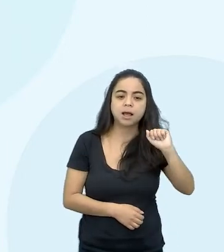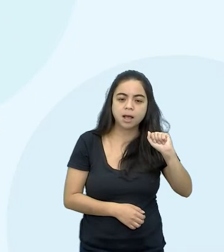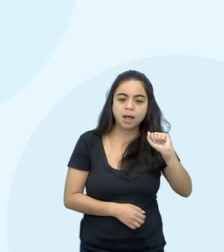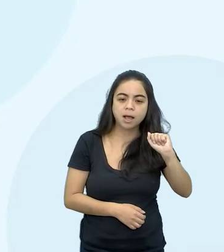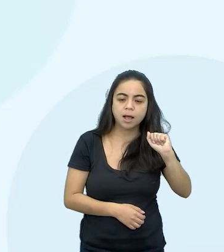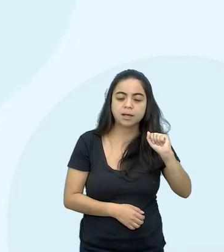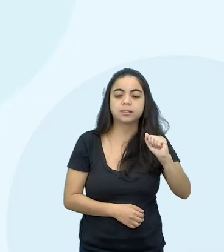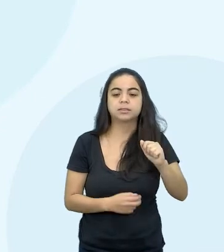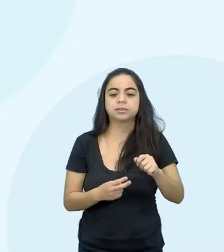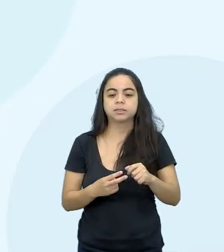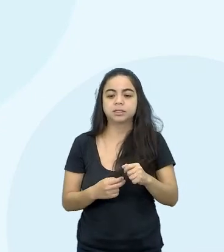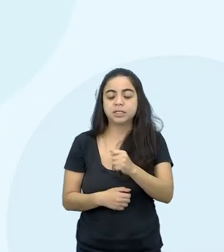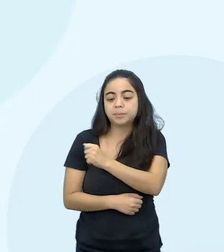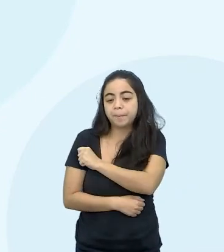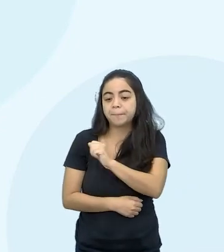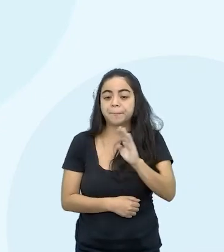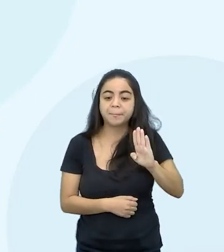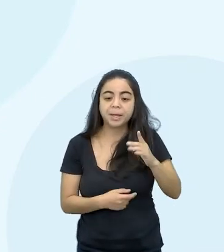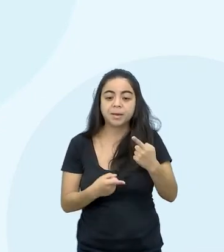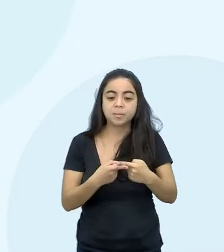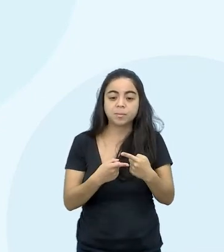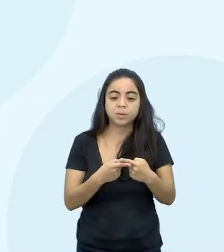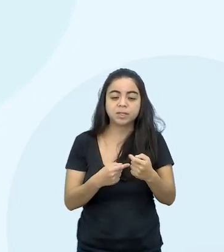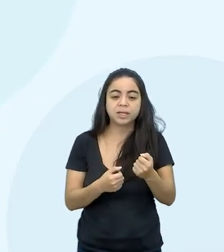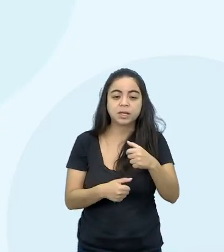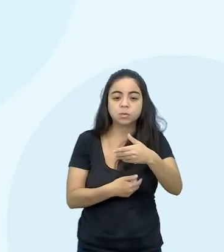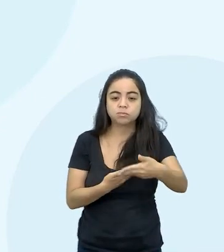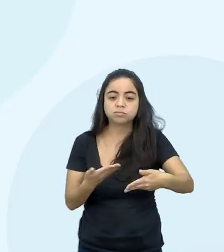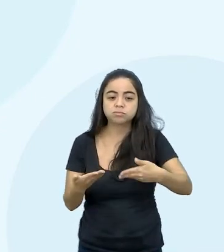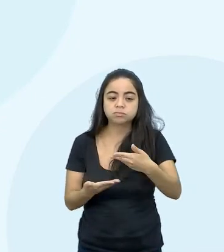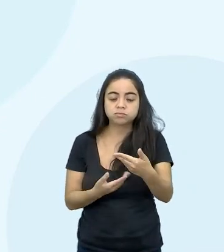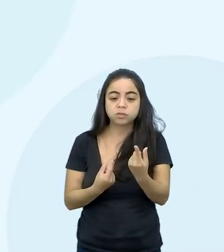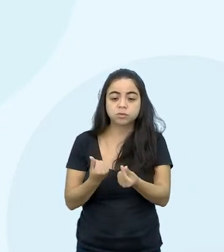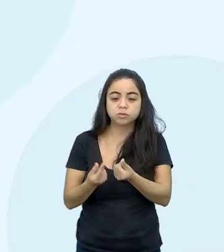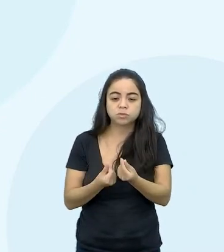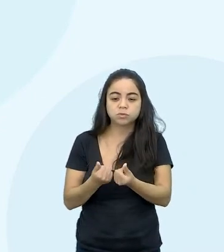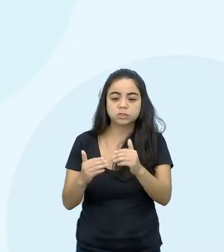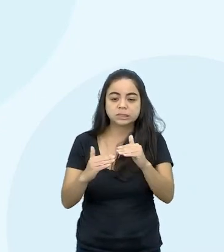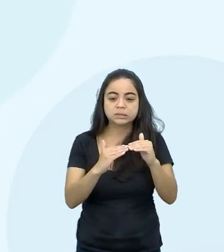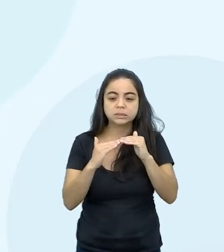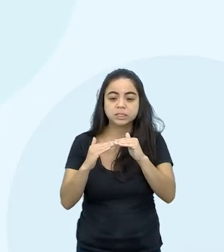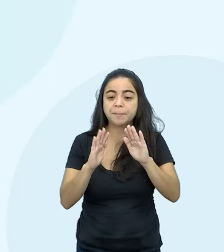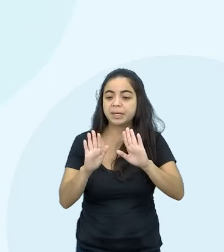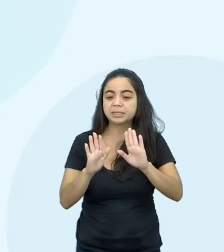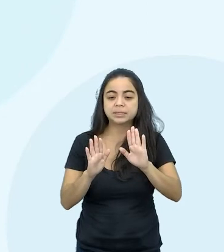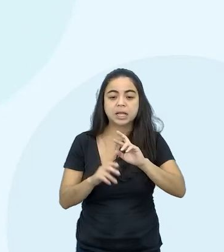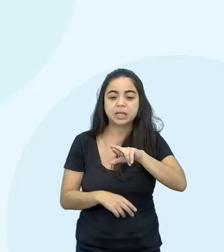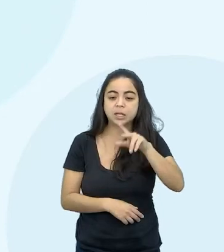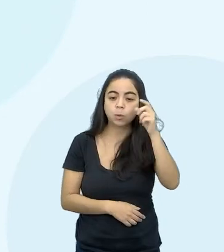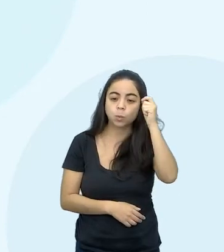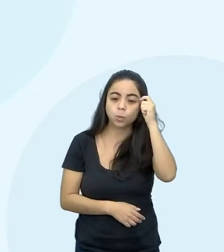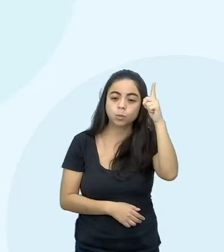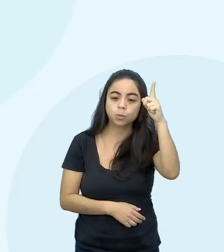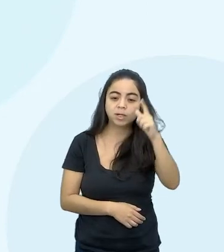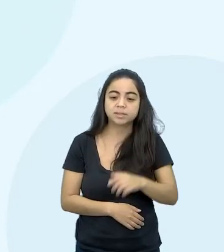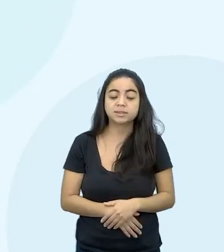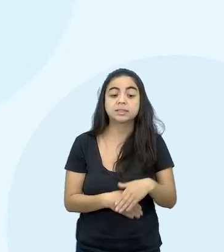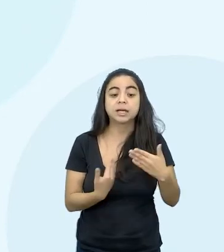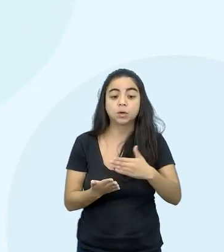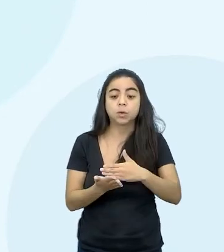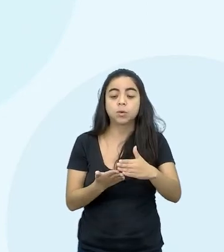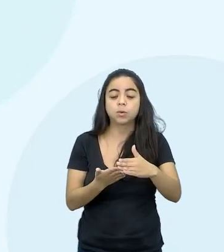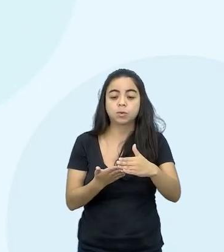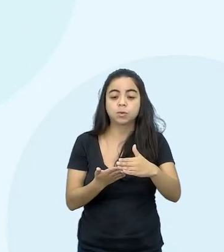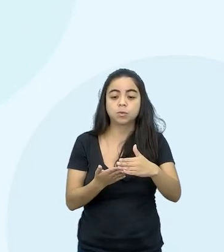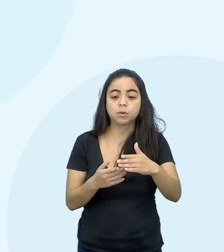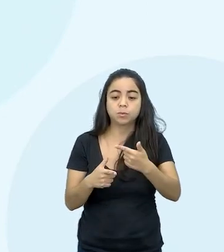estudantes B somente porque compartilham condições econômicas semelhantes, mas não culturais. Daí eu estou introduzindo um outro fator,